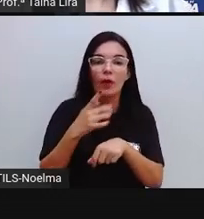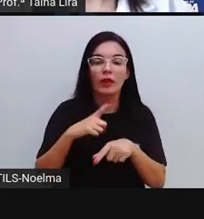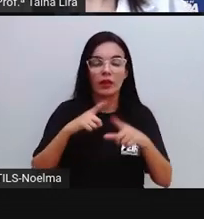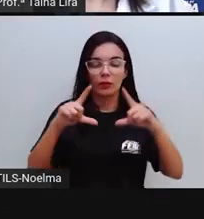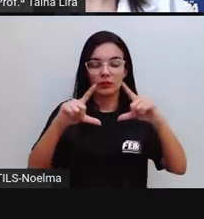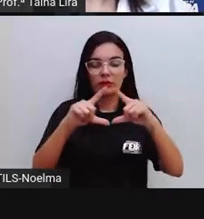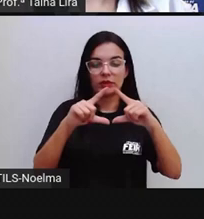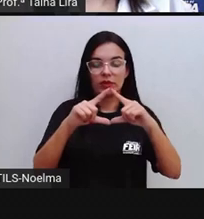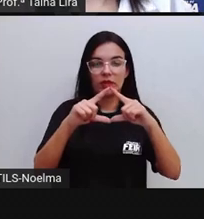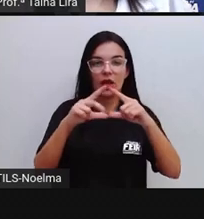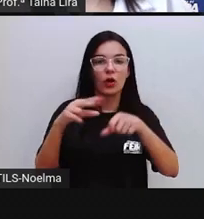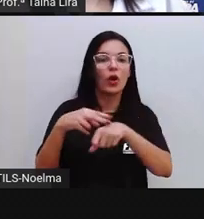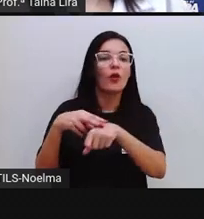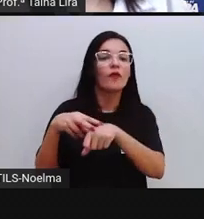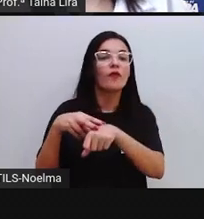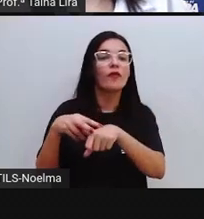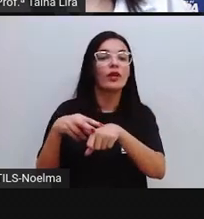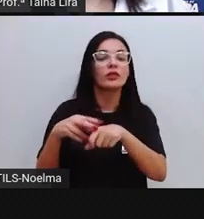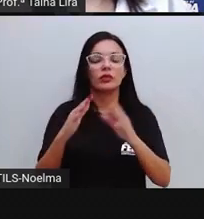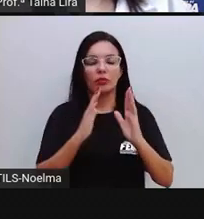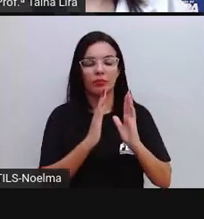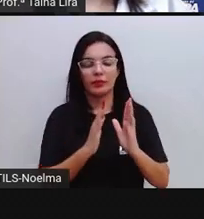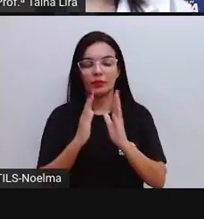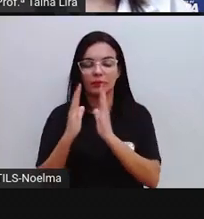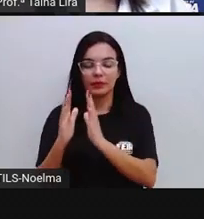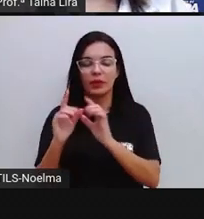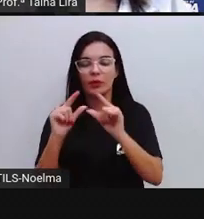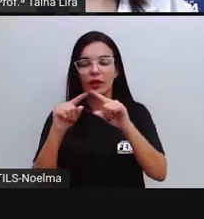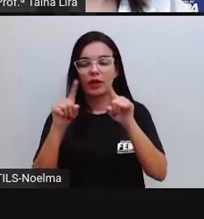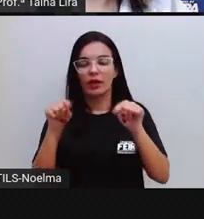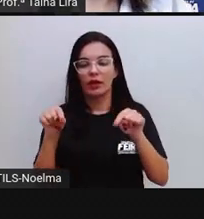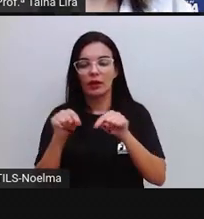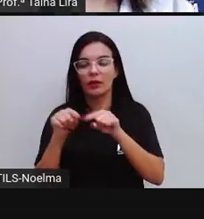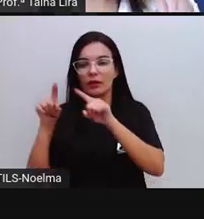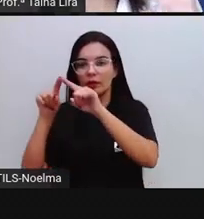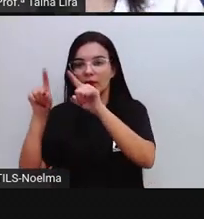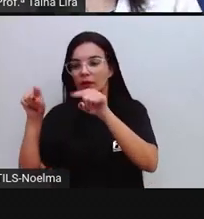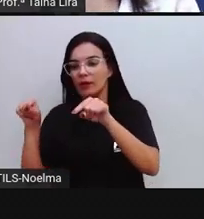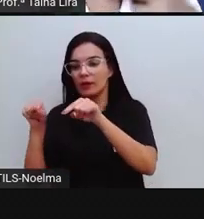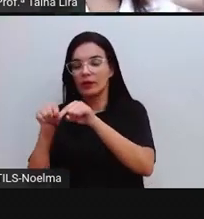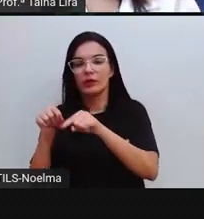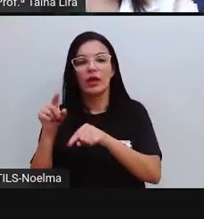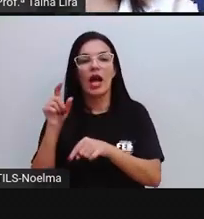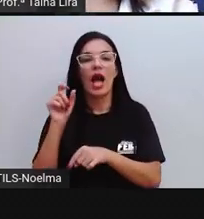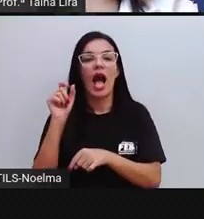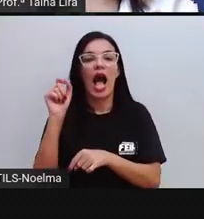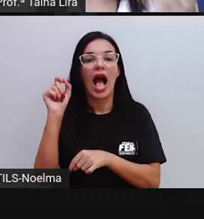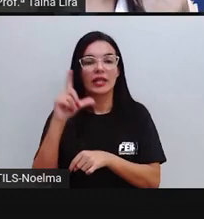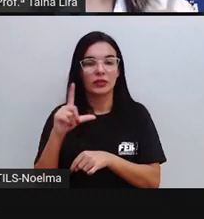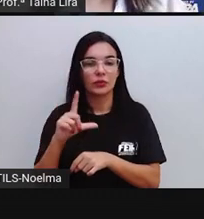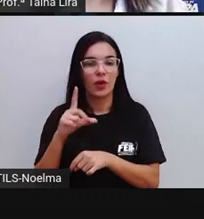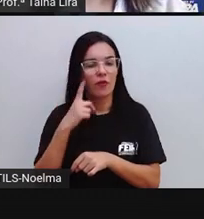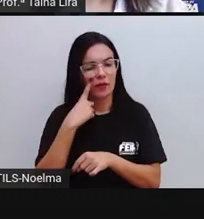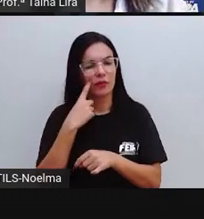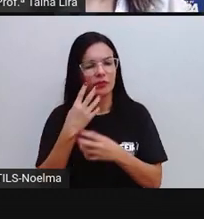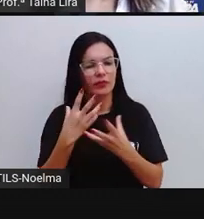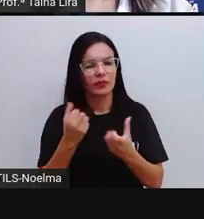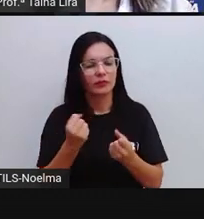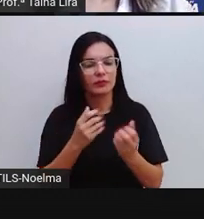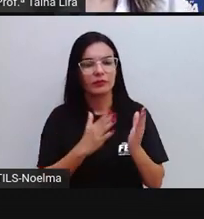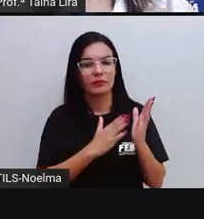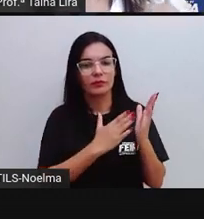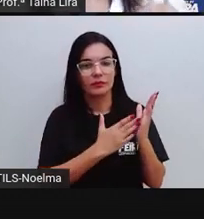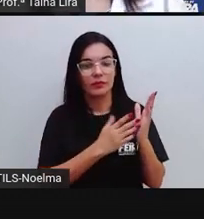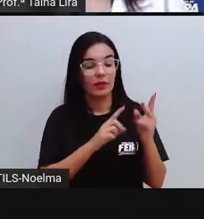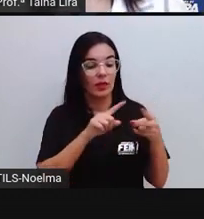triângulo pintadinho de verde, e temos o quadrado aqui que está pintadinho de azul. Mas vamos observar essa sequência, olha lá.